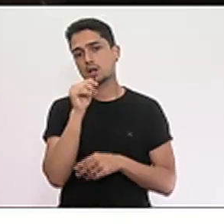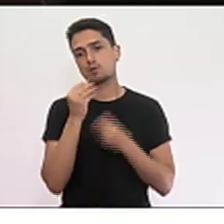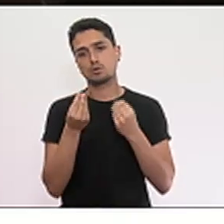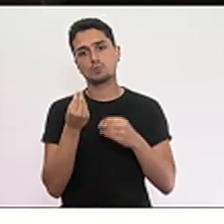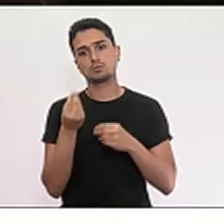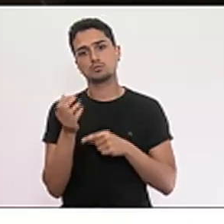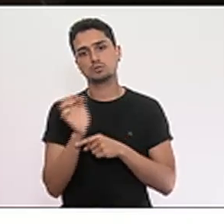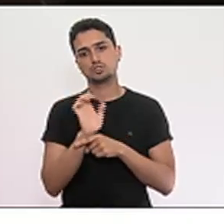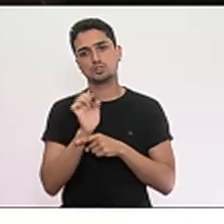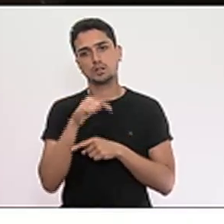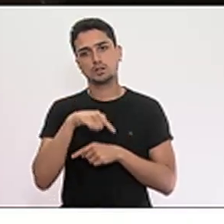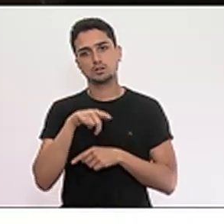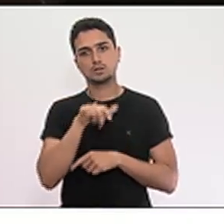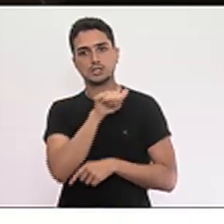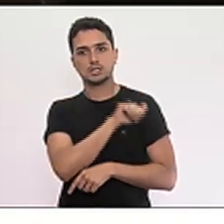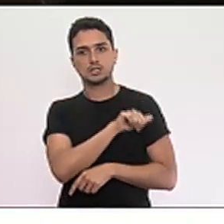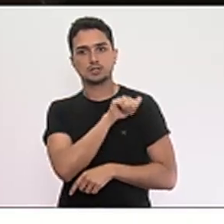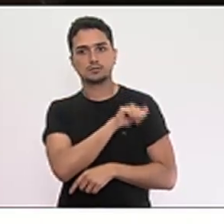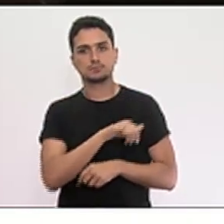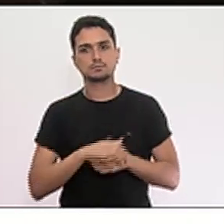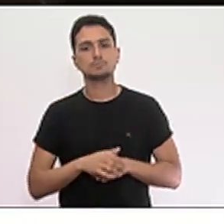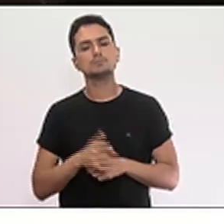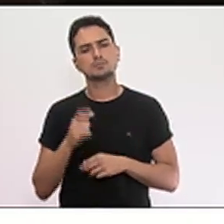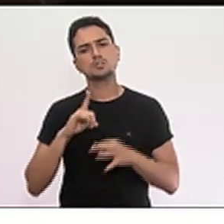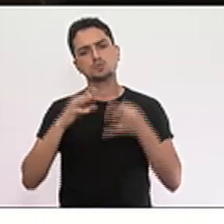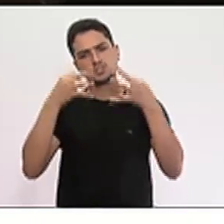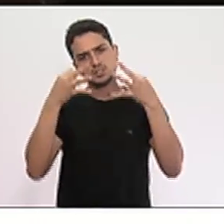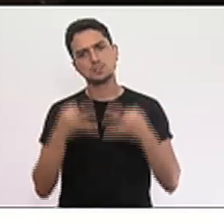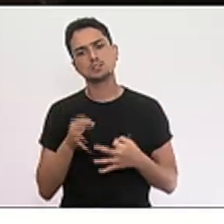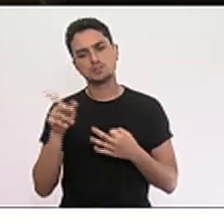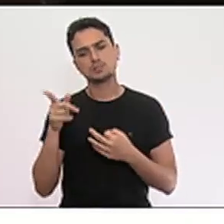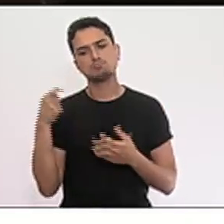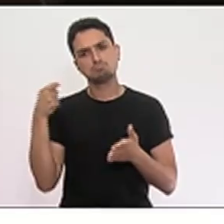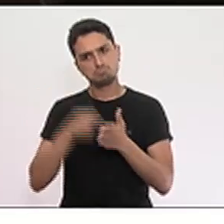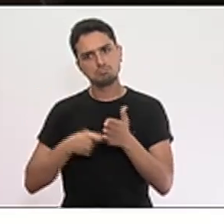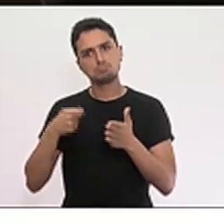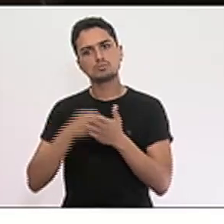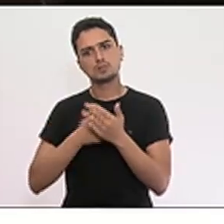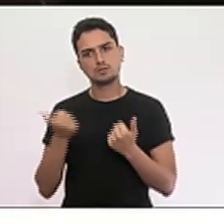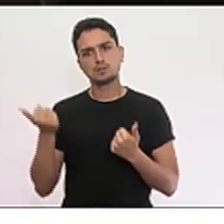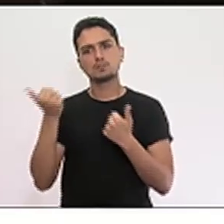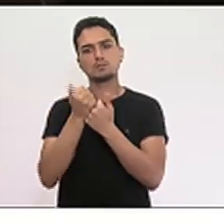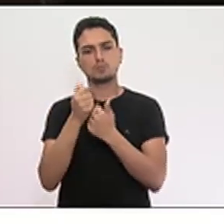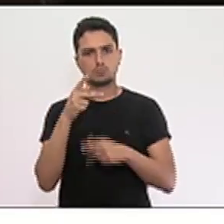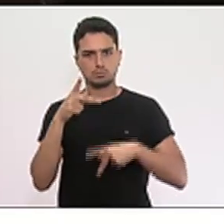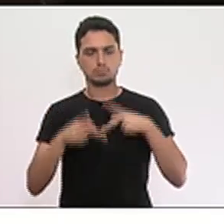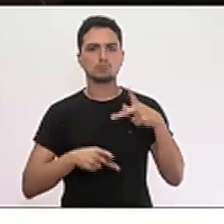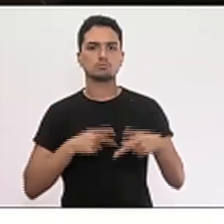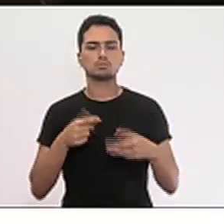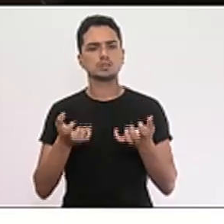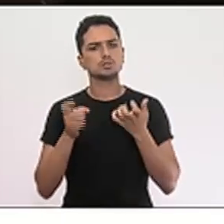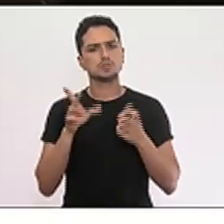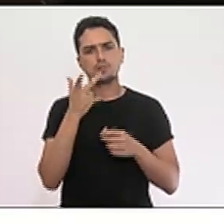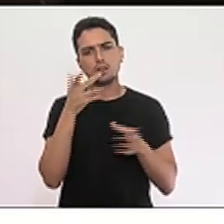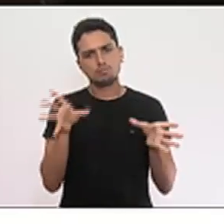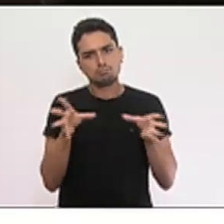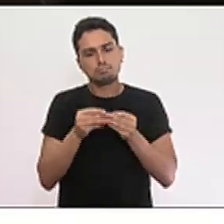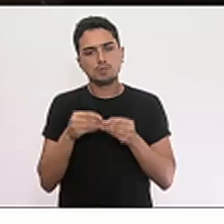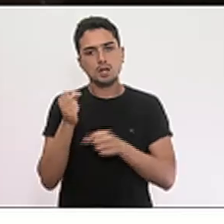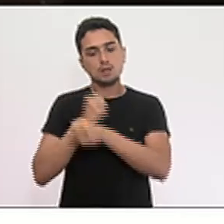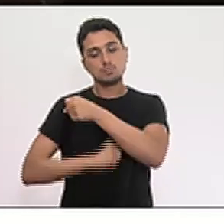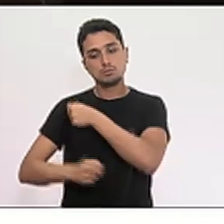vai arbitrar pelo bem da população. Agora, eu queria só dizer que, ano